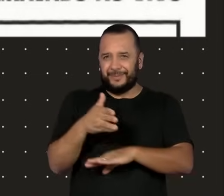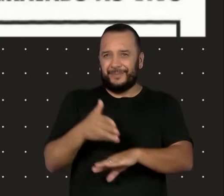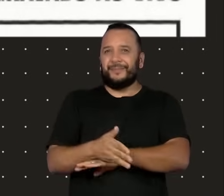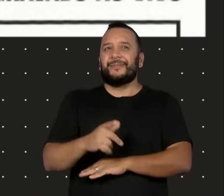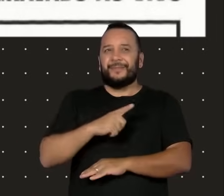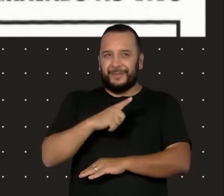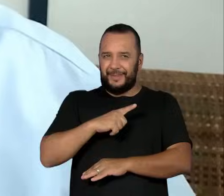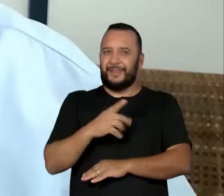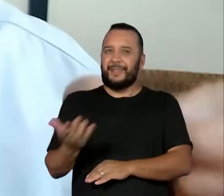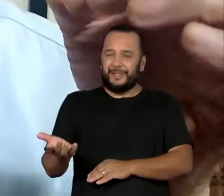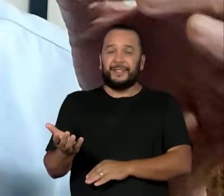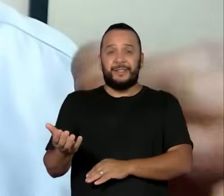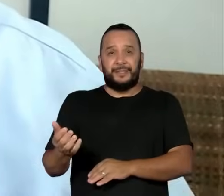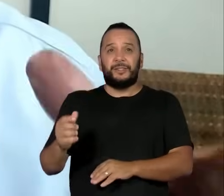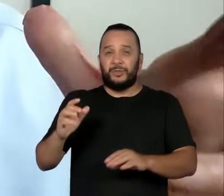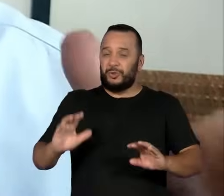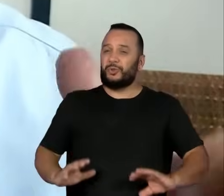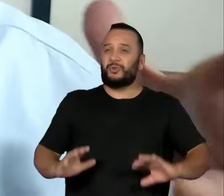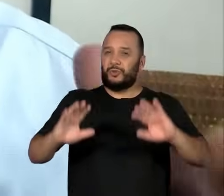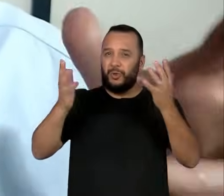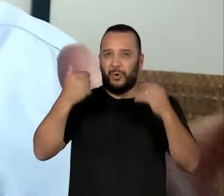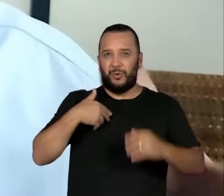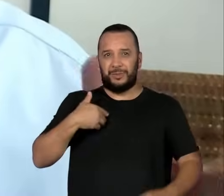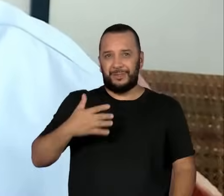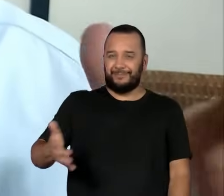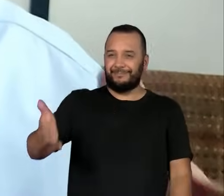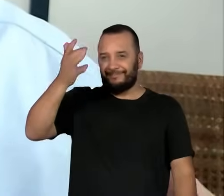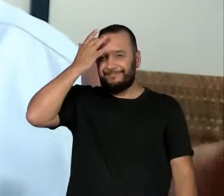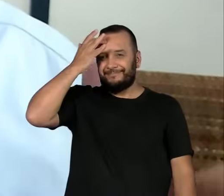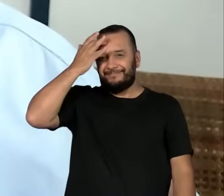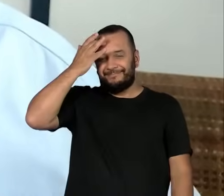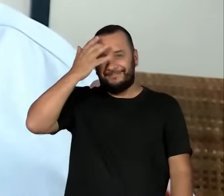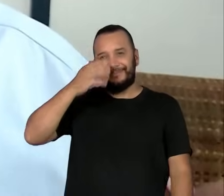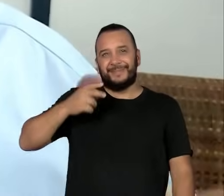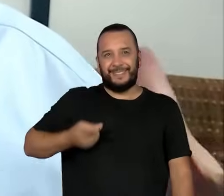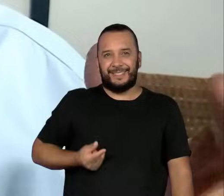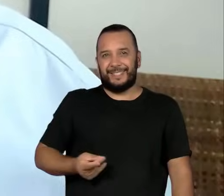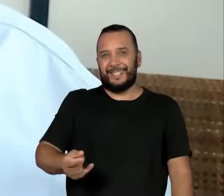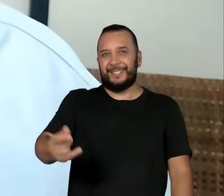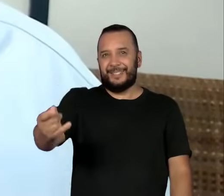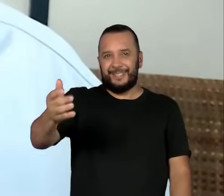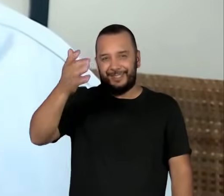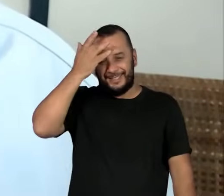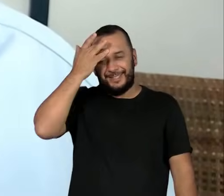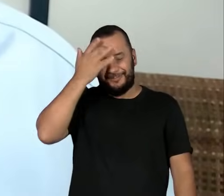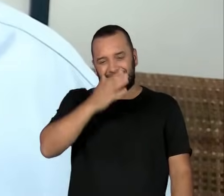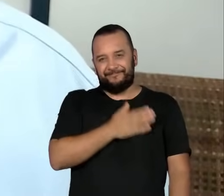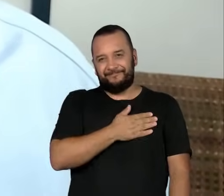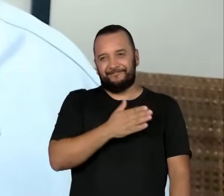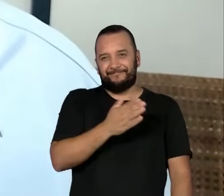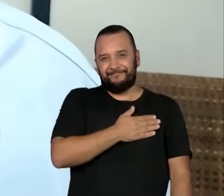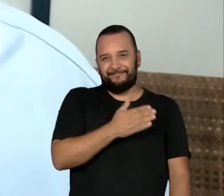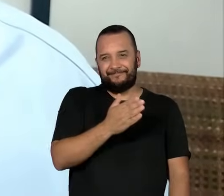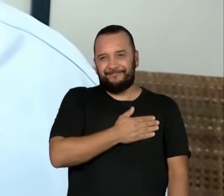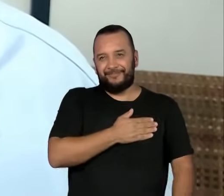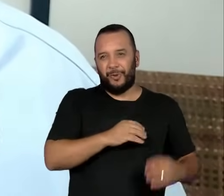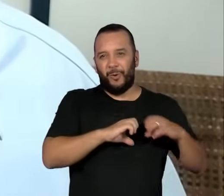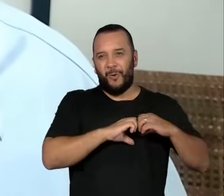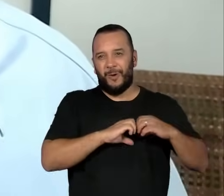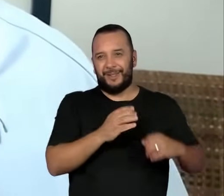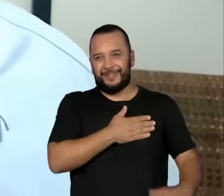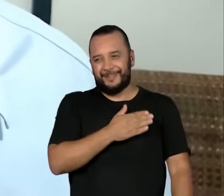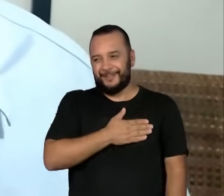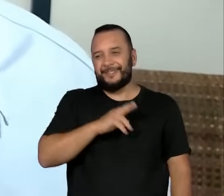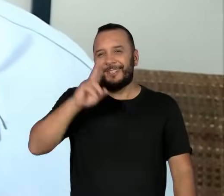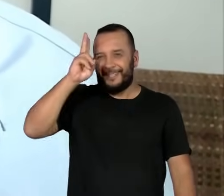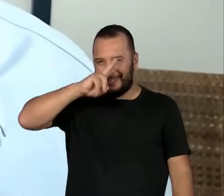tenho certeza, esse espetáculo vai ficar guardado para sempre. Viu, Polodian? Aqui bem dentro do coração guardado, aqui